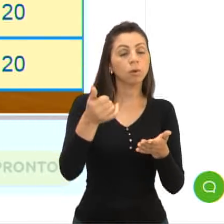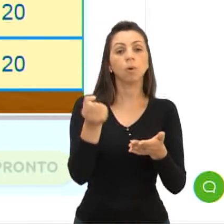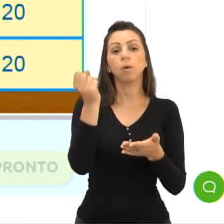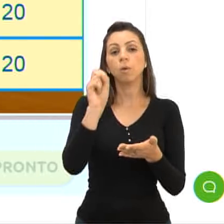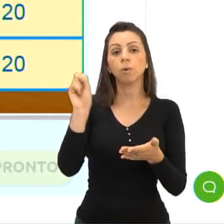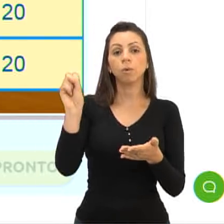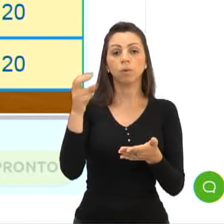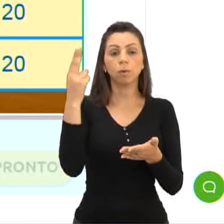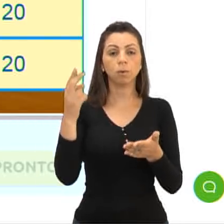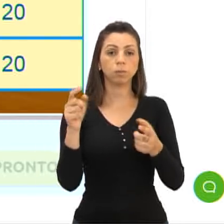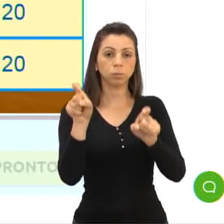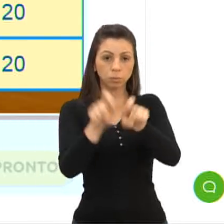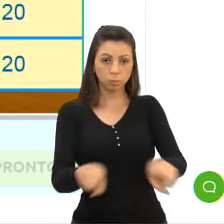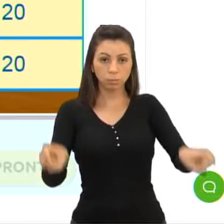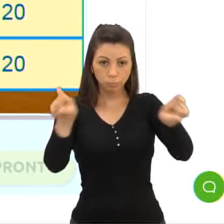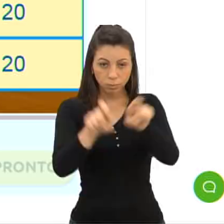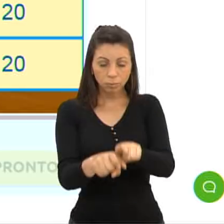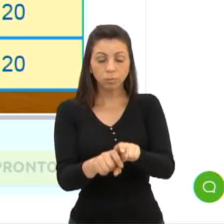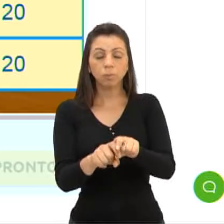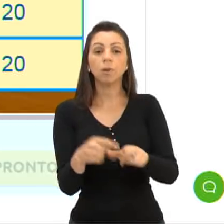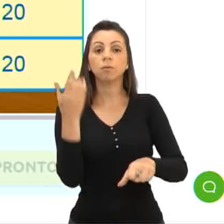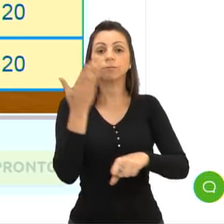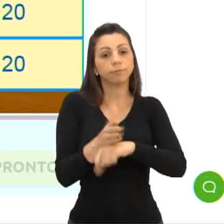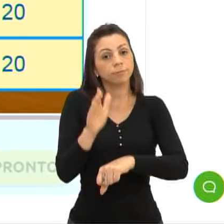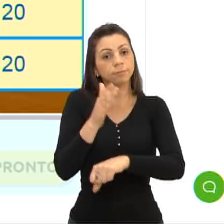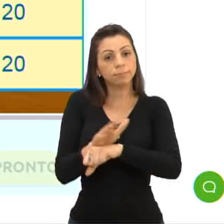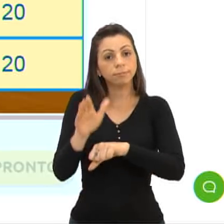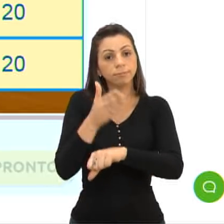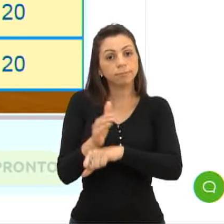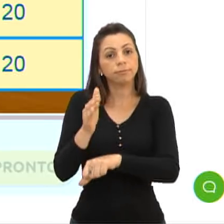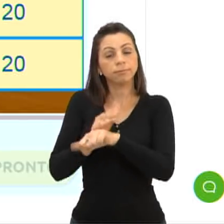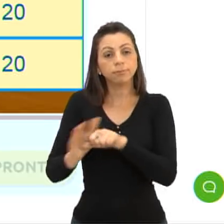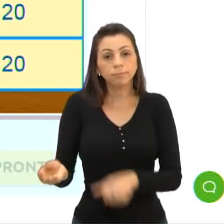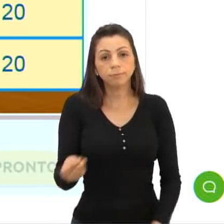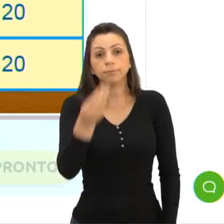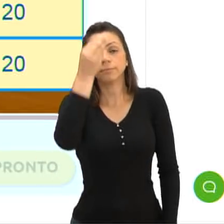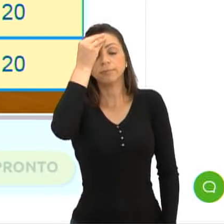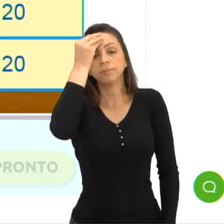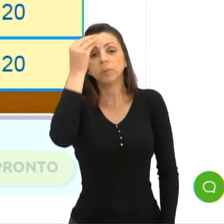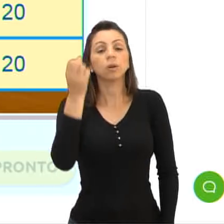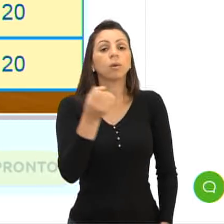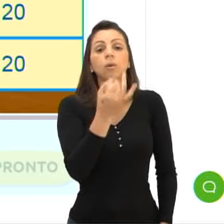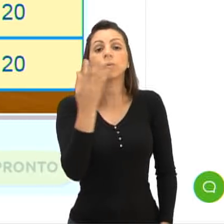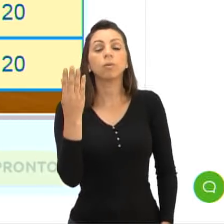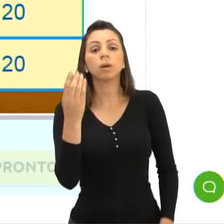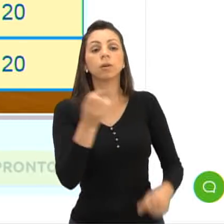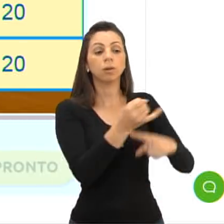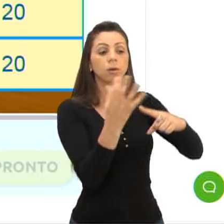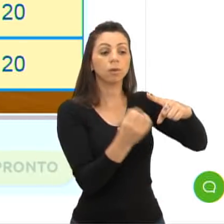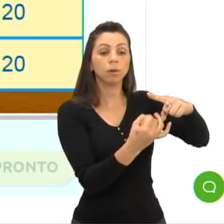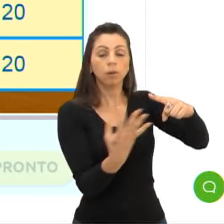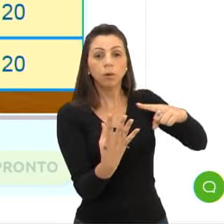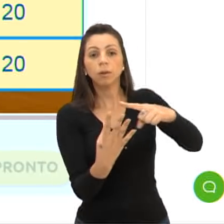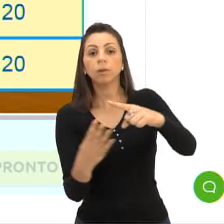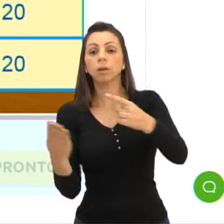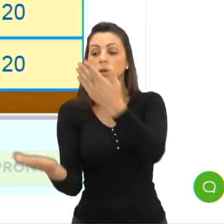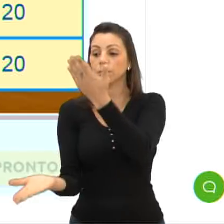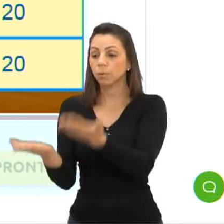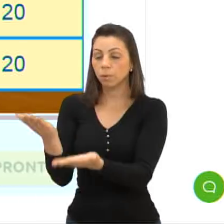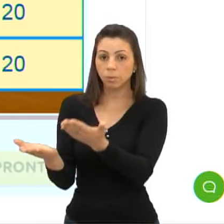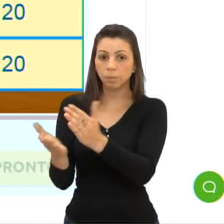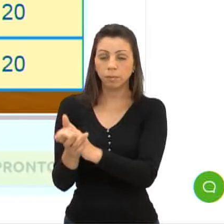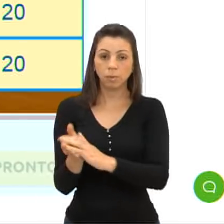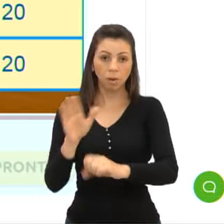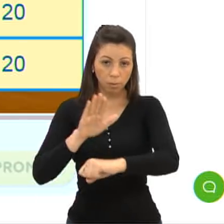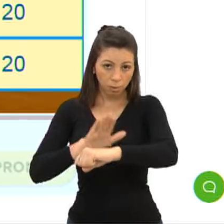computador, para que você possa exercitar e fixar mais ainda a ideia de razão e proporção. O professor vai